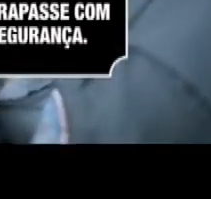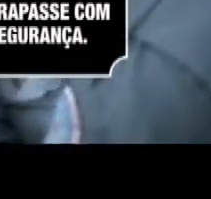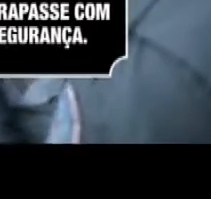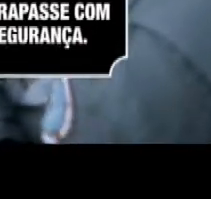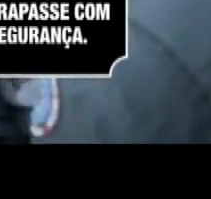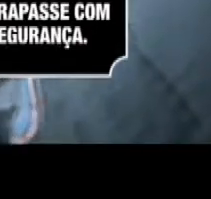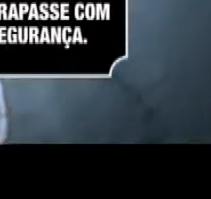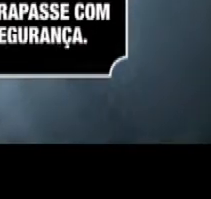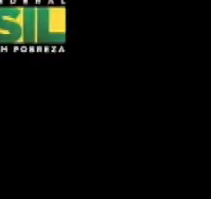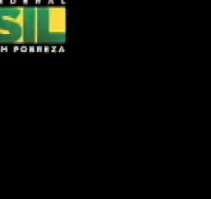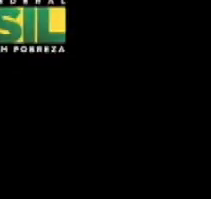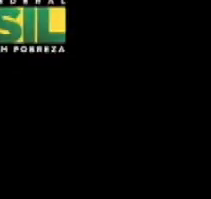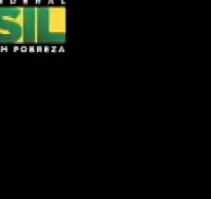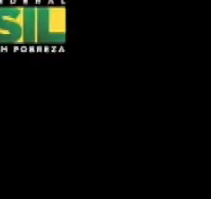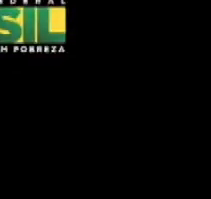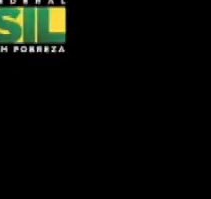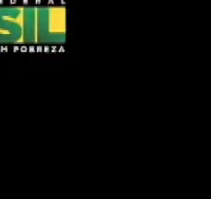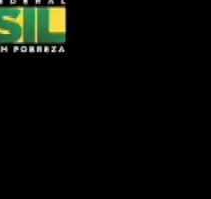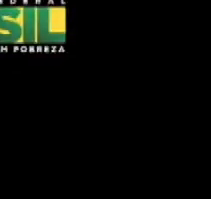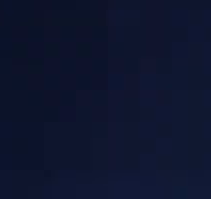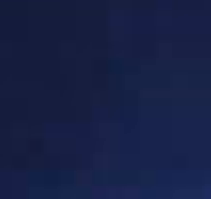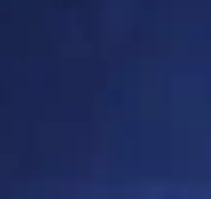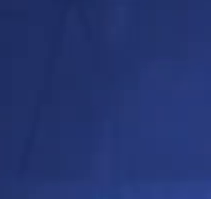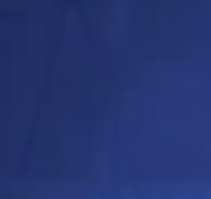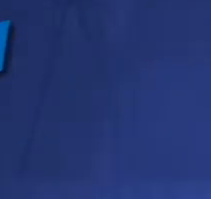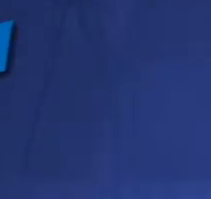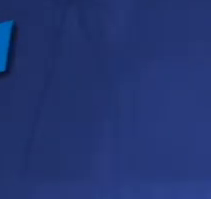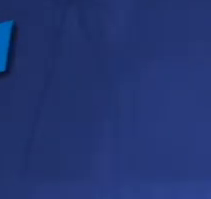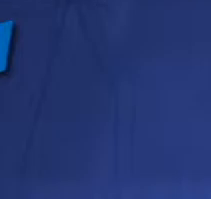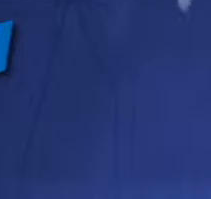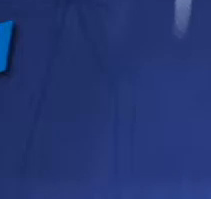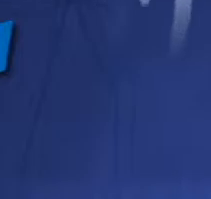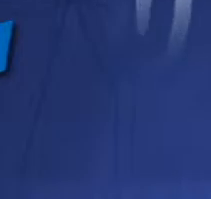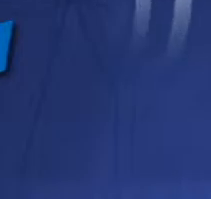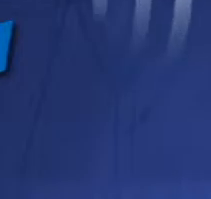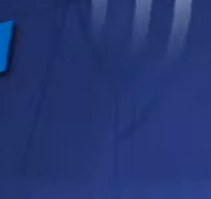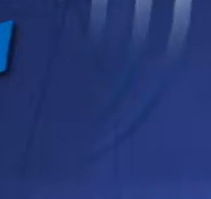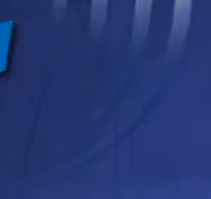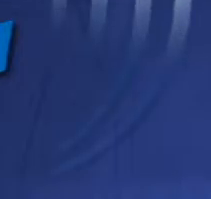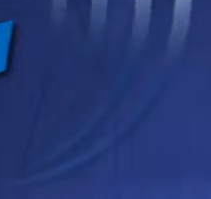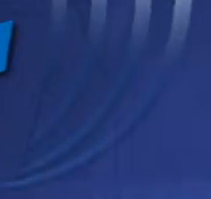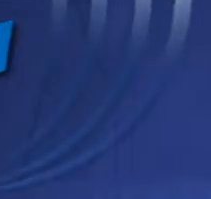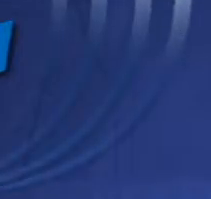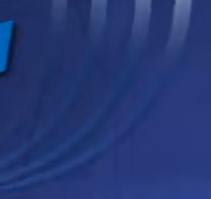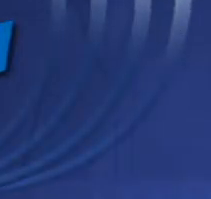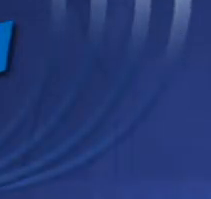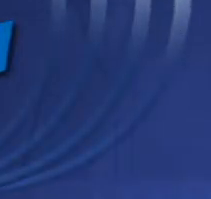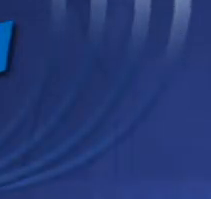Ultrapasse com segurança.